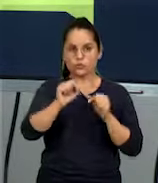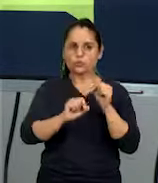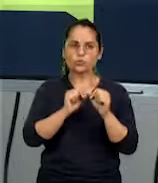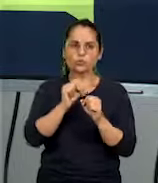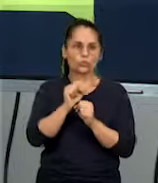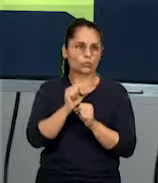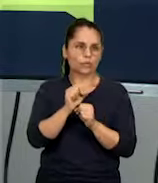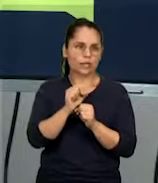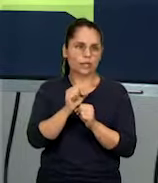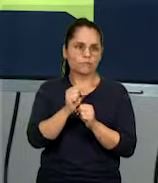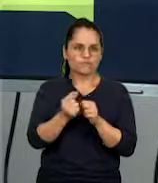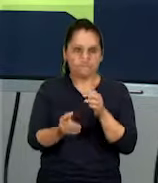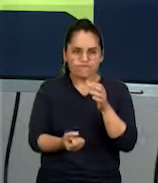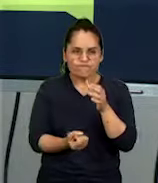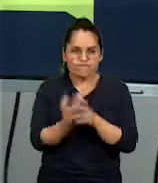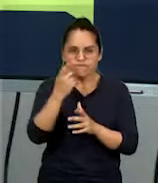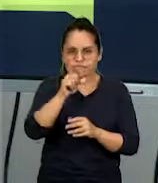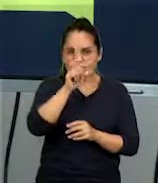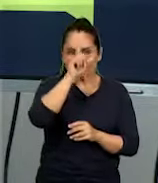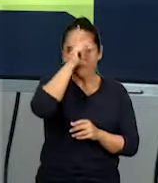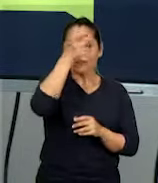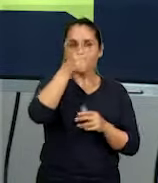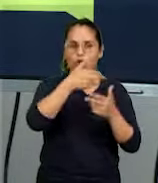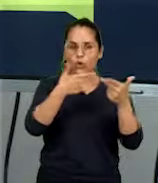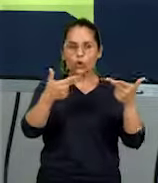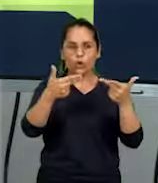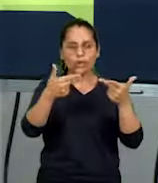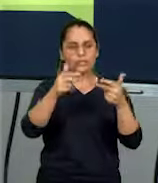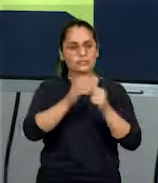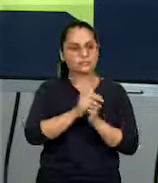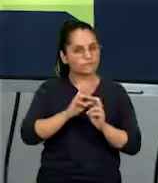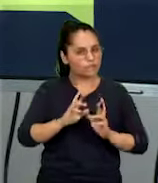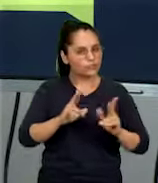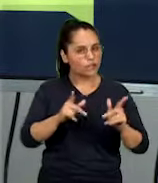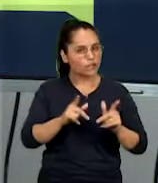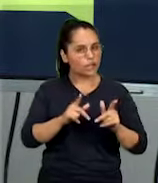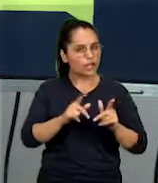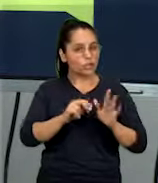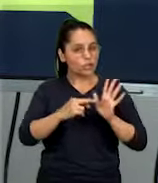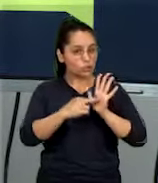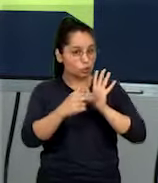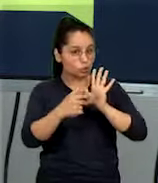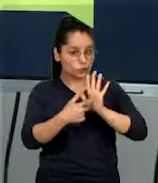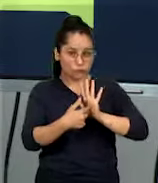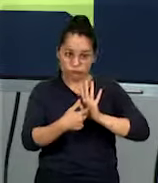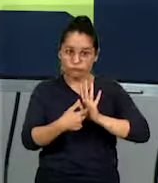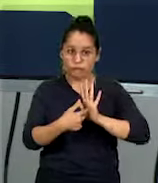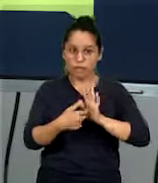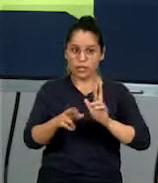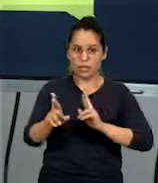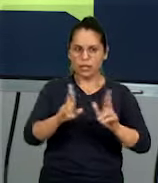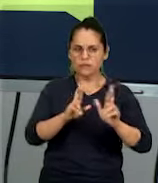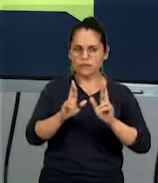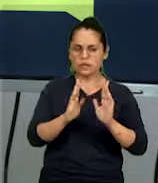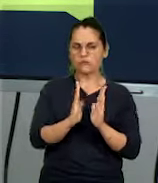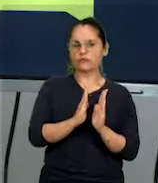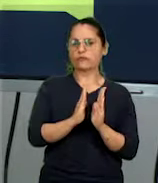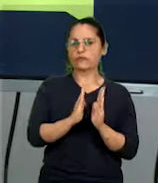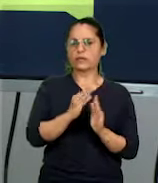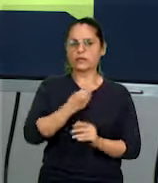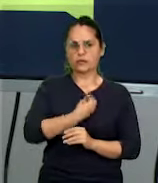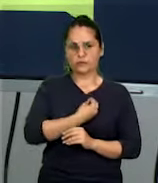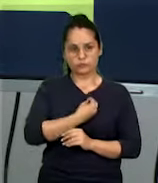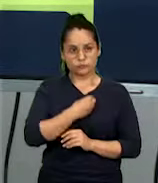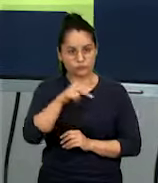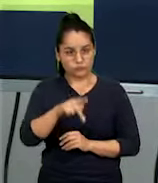em inventar ritos diferentes, com simbolismos relacionados àquela fase da vida da